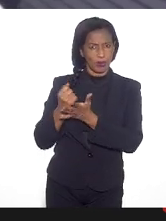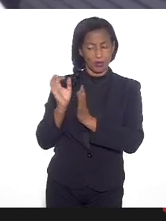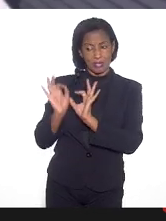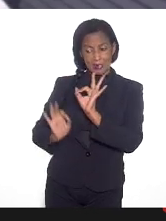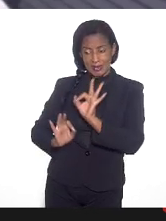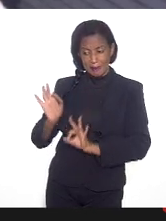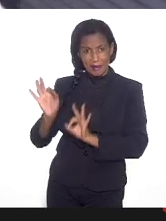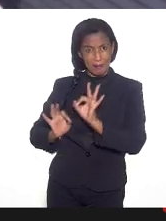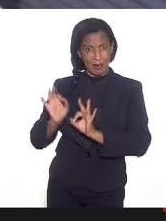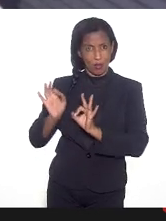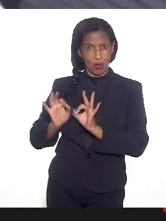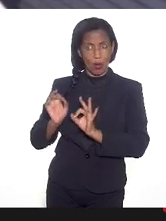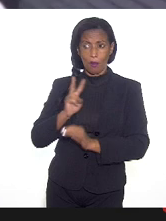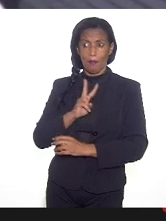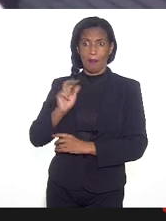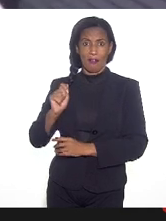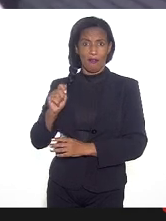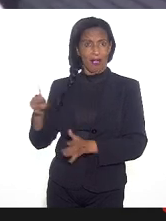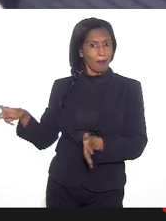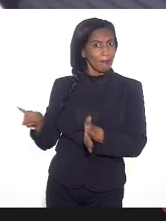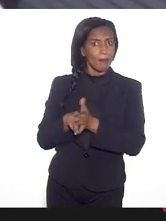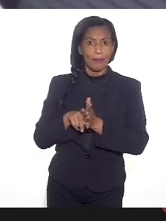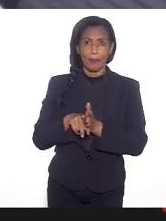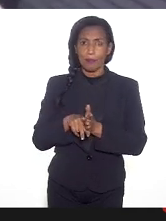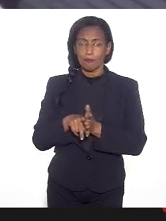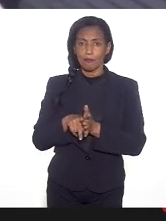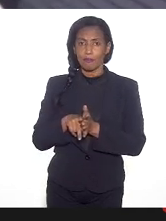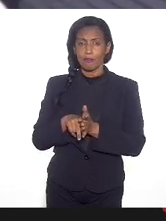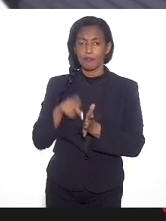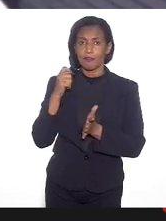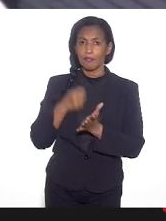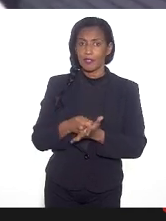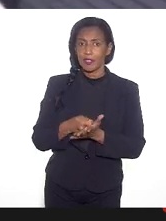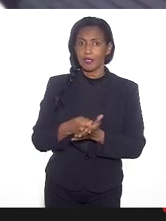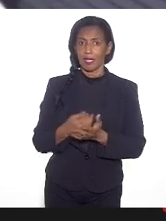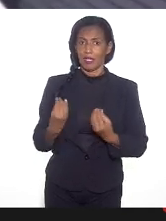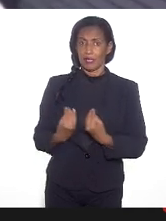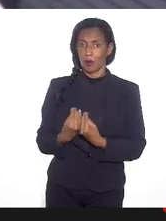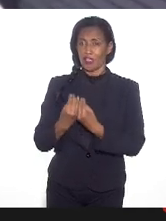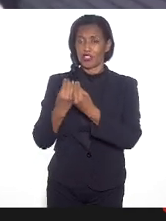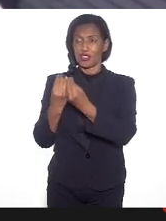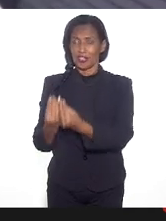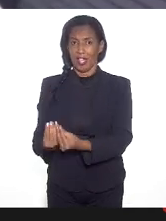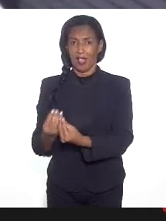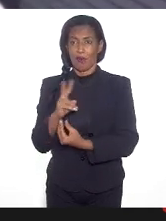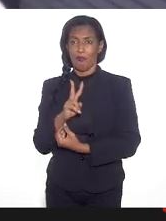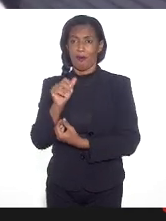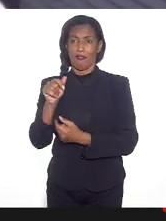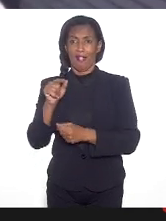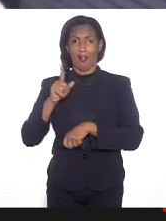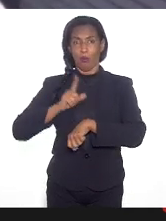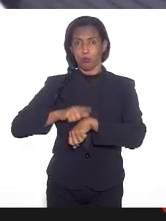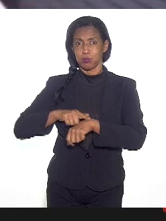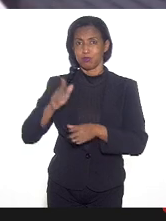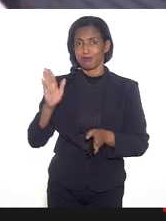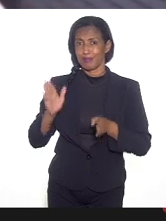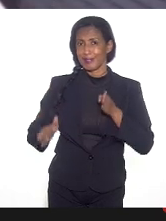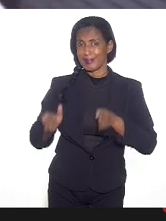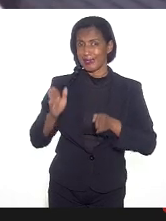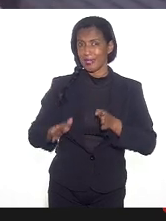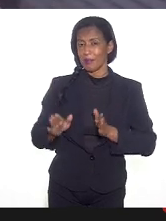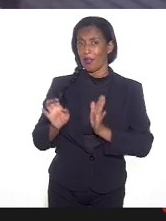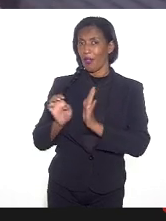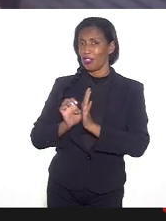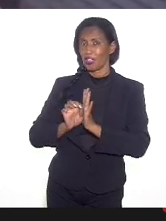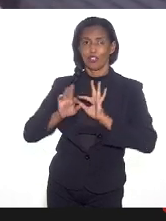vaga efetiva. Né? Então, a gente oferecer uma vaga temporária, né? Um edital